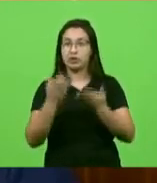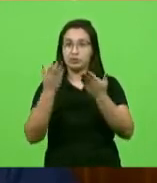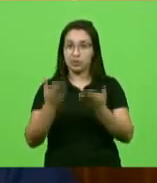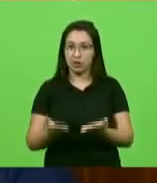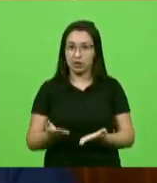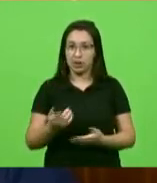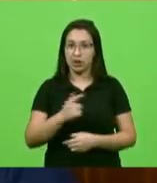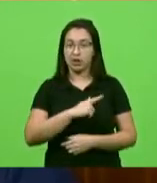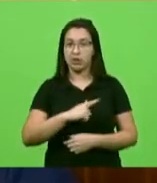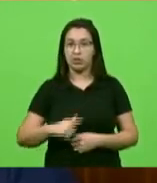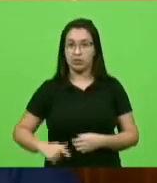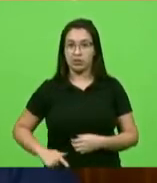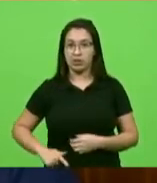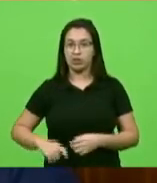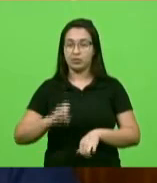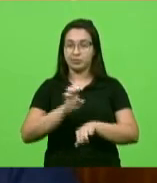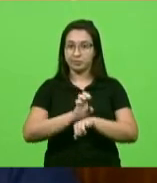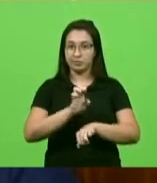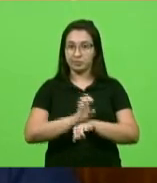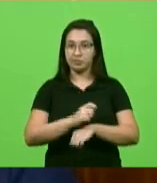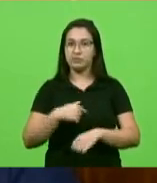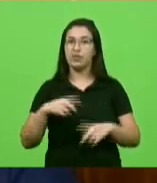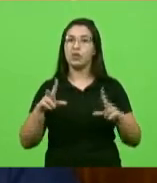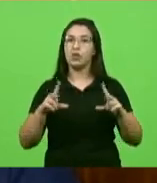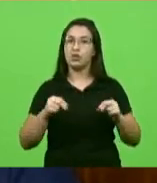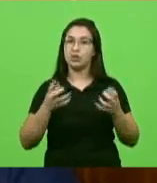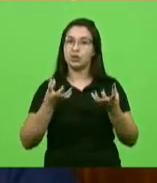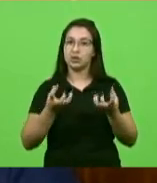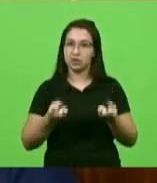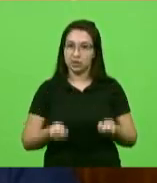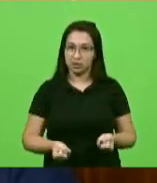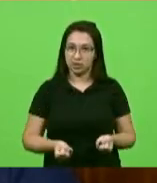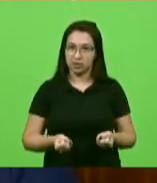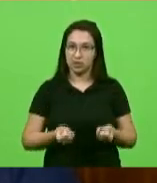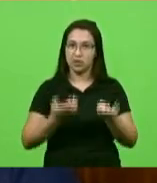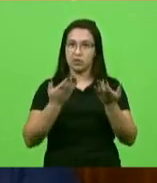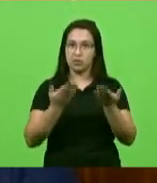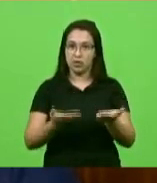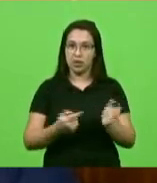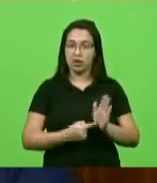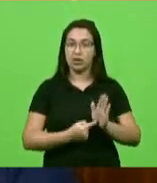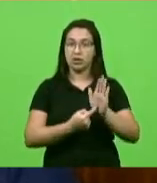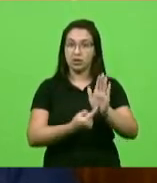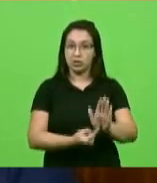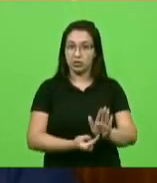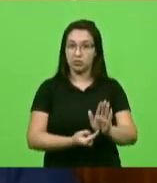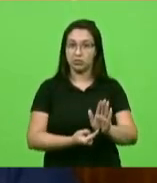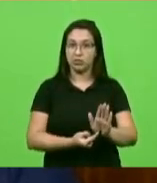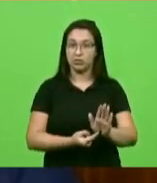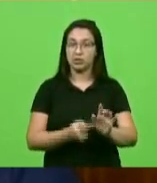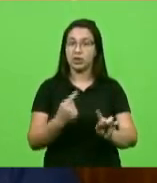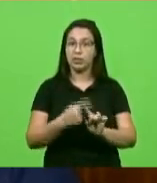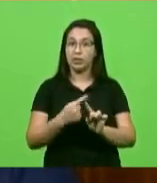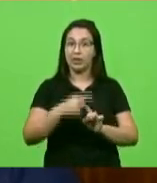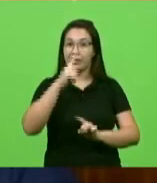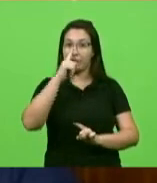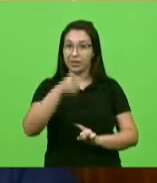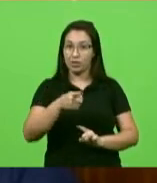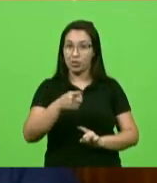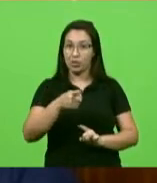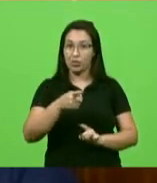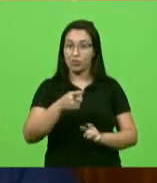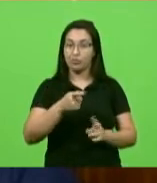do Estado de Santa Catarina. Reconheço a admissibilidade da denúncia quanto à ordenação de despesa